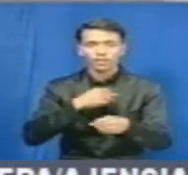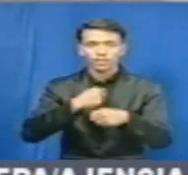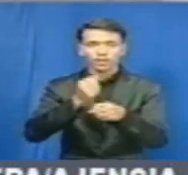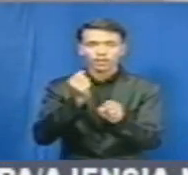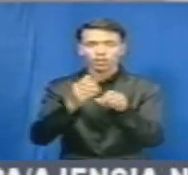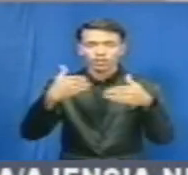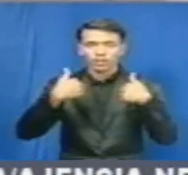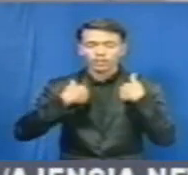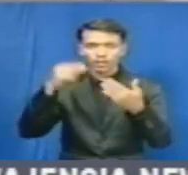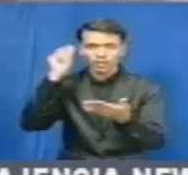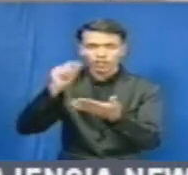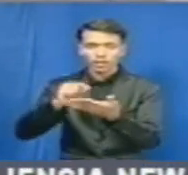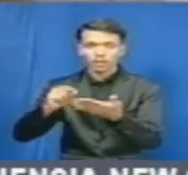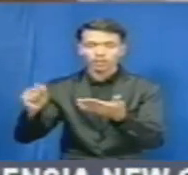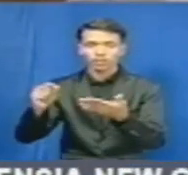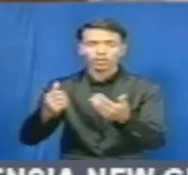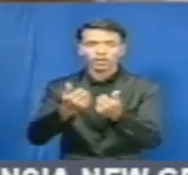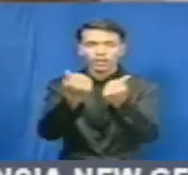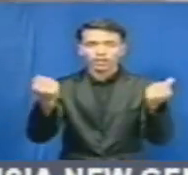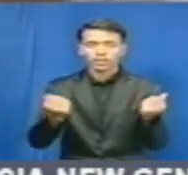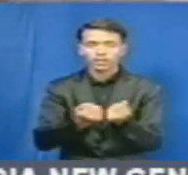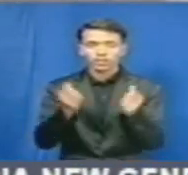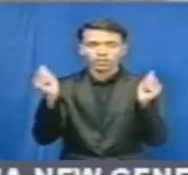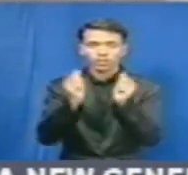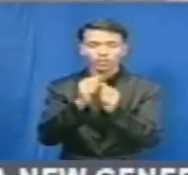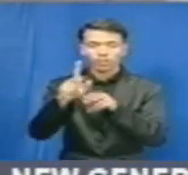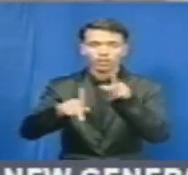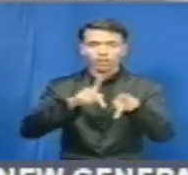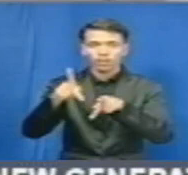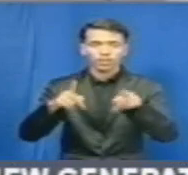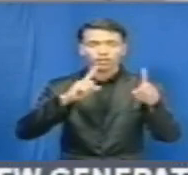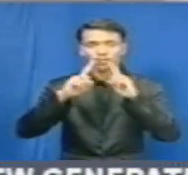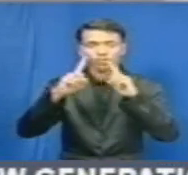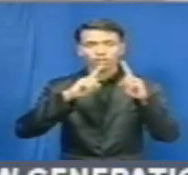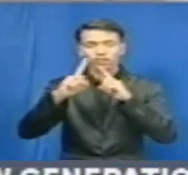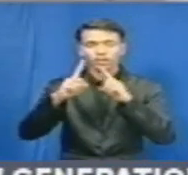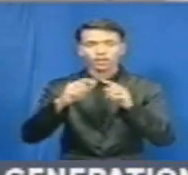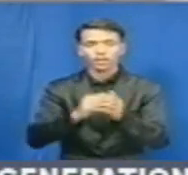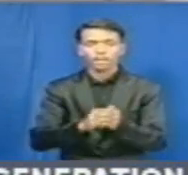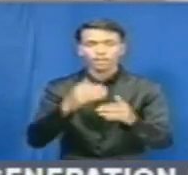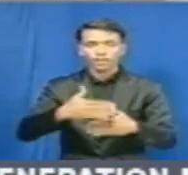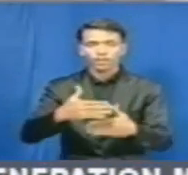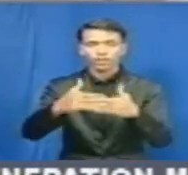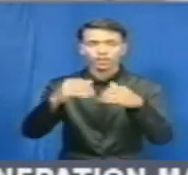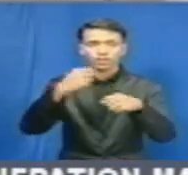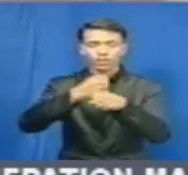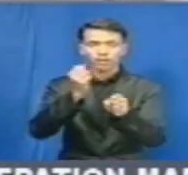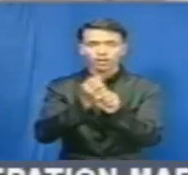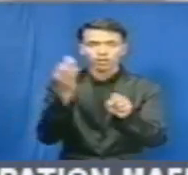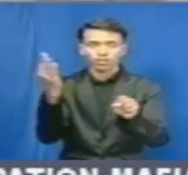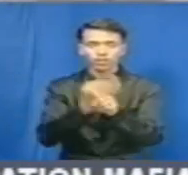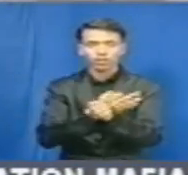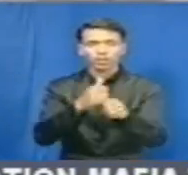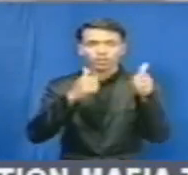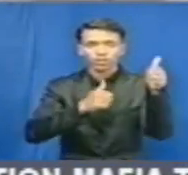akor ami halo entre agensia ho cliente ho advogado iya kata durante proses trata documentos la iya dur sam